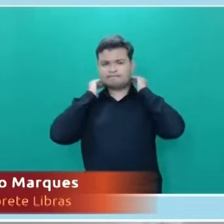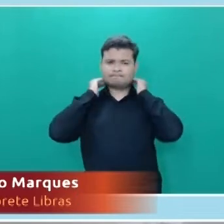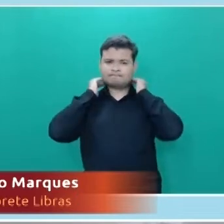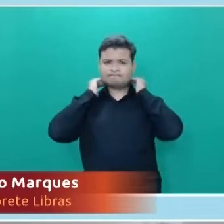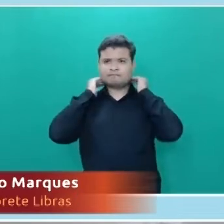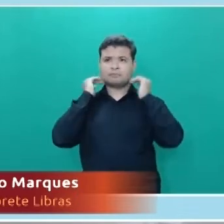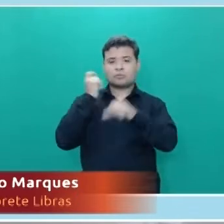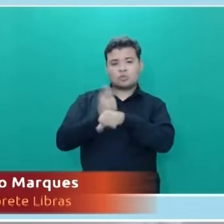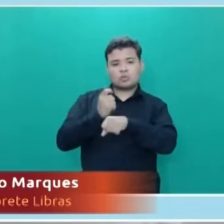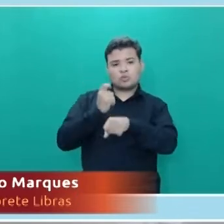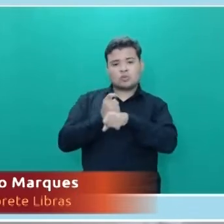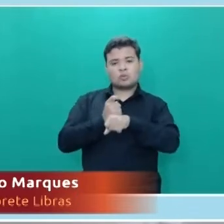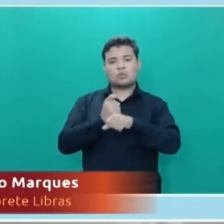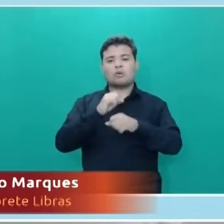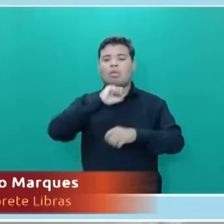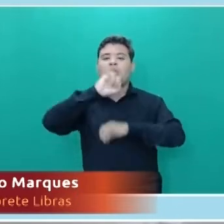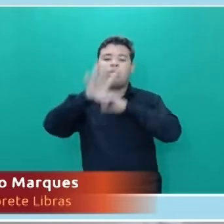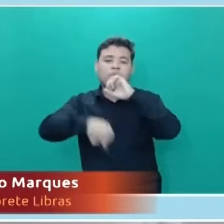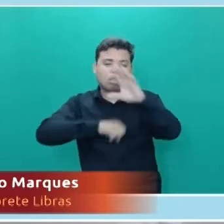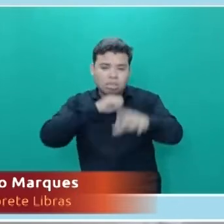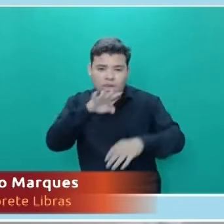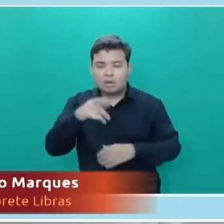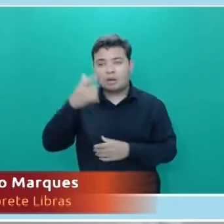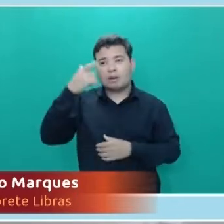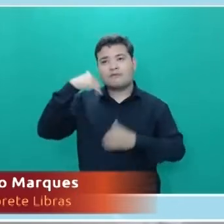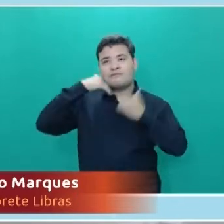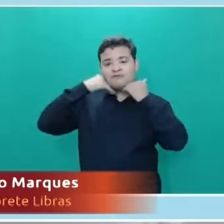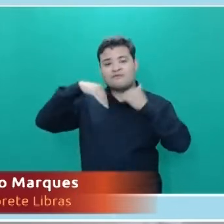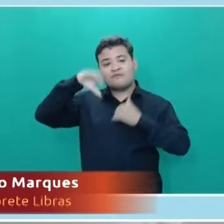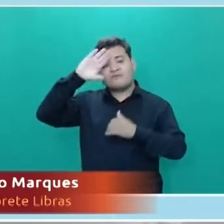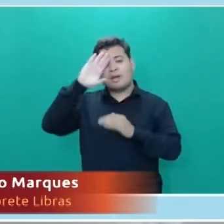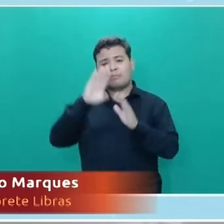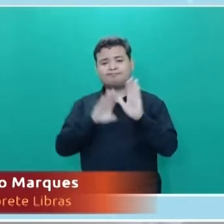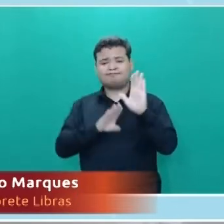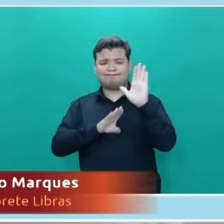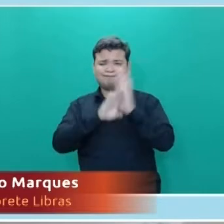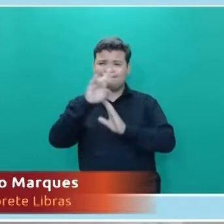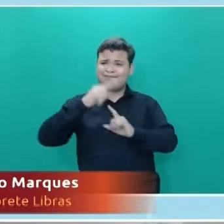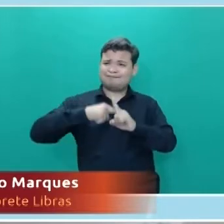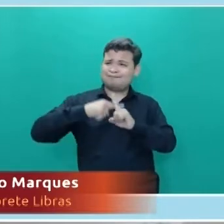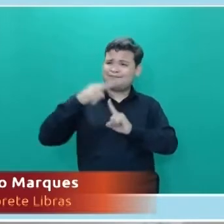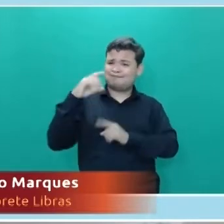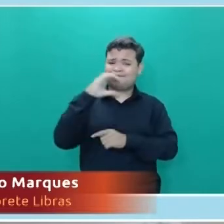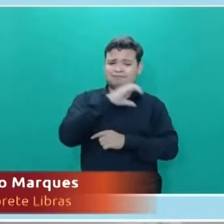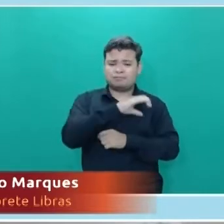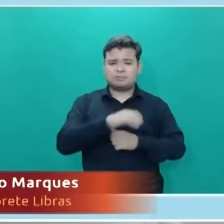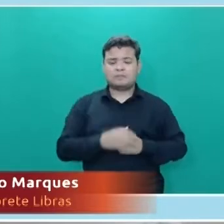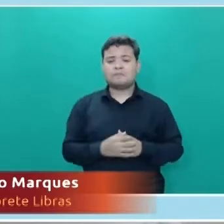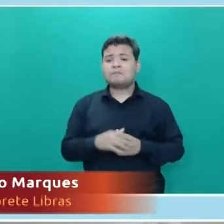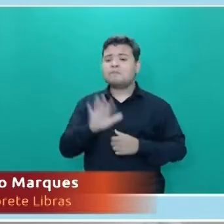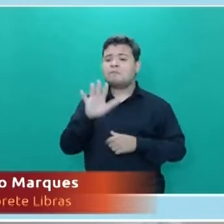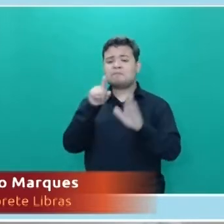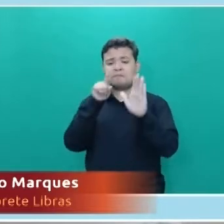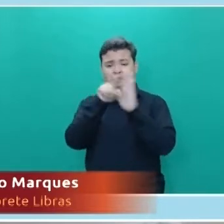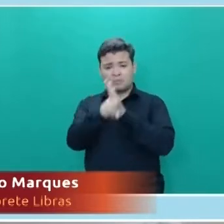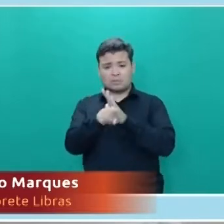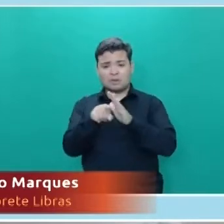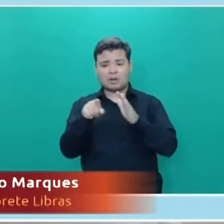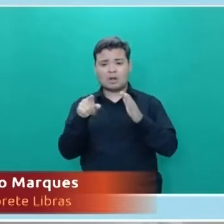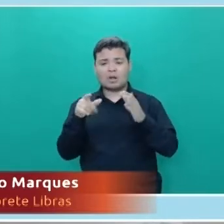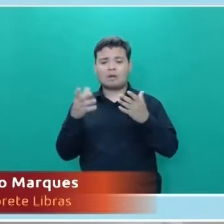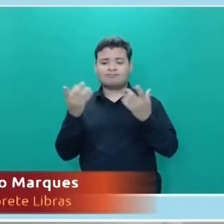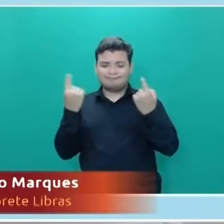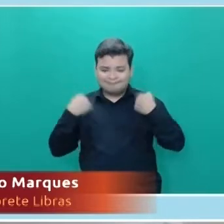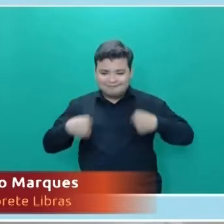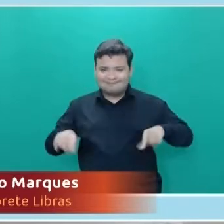febre alta. Lorena, esse comprometimento motor, ele ocorre em todos os casos ou há casos em que ocorrem só esses